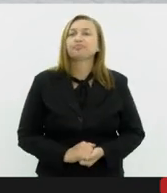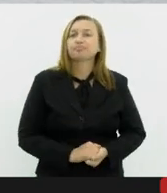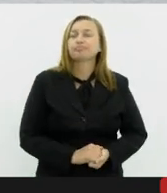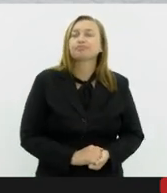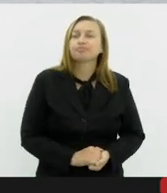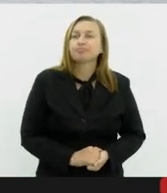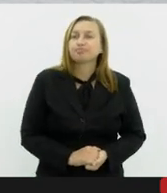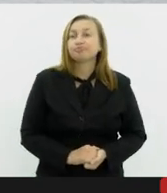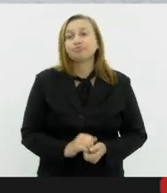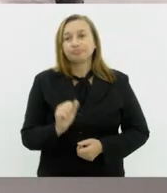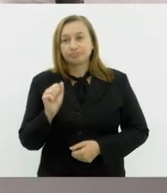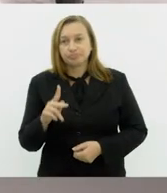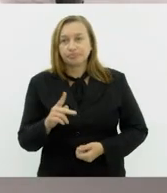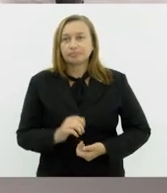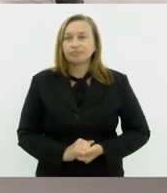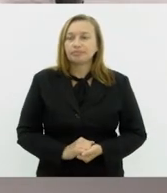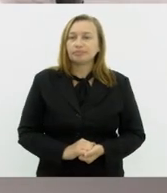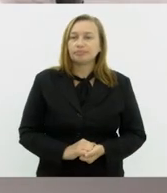Ok.